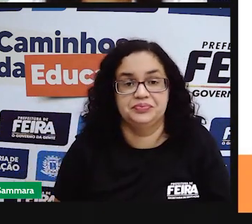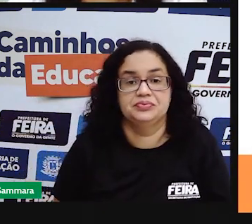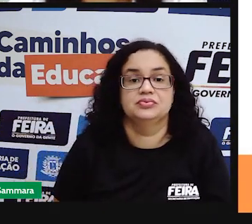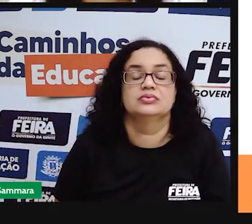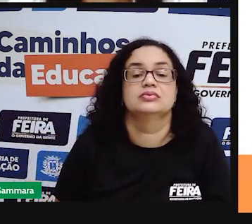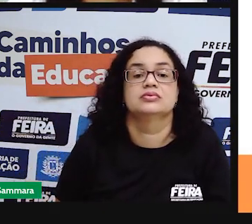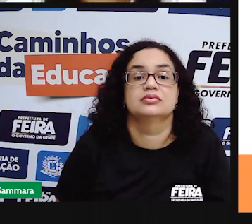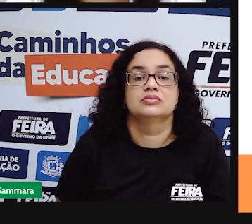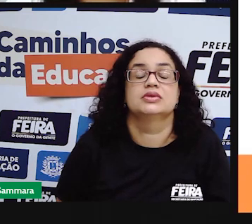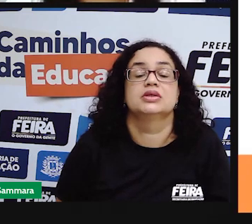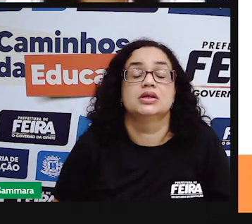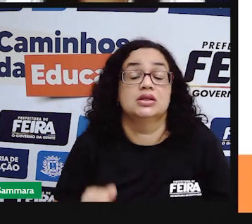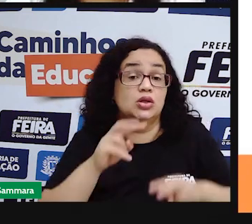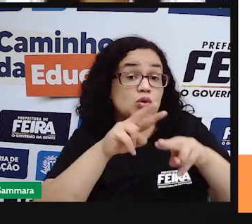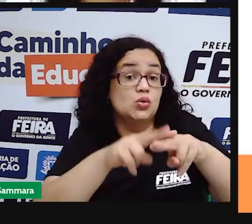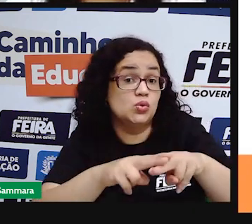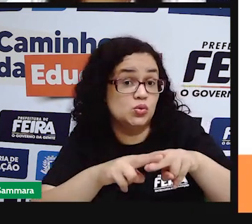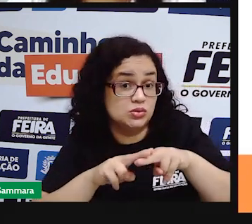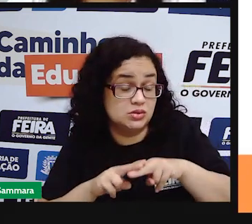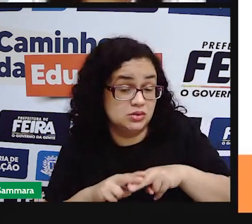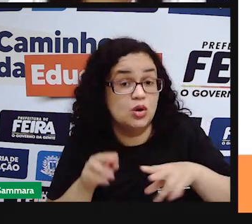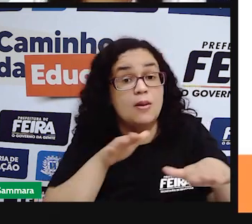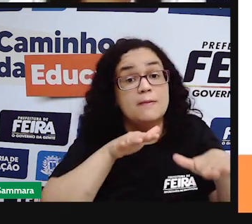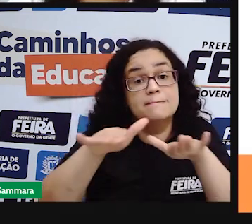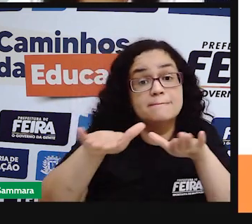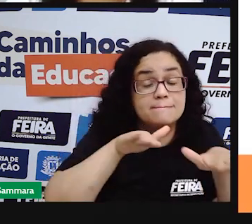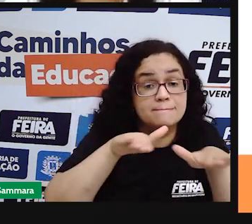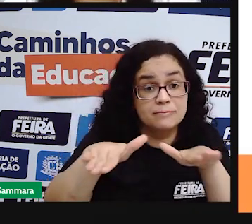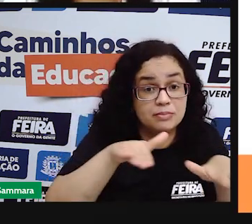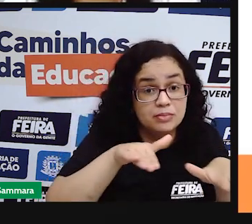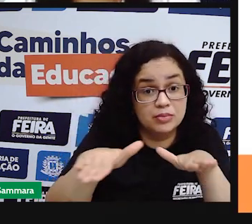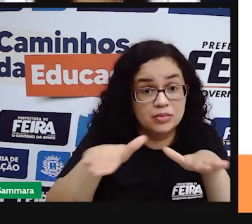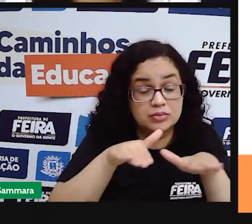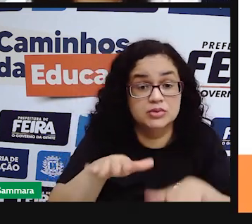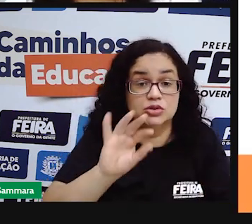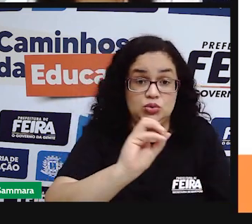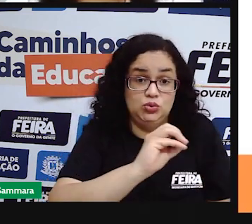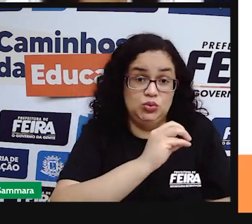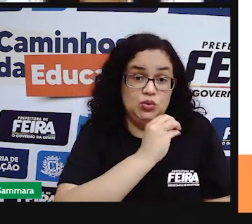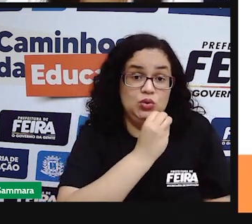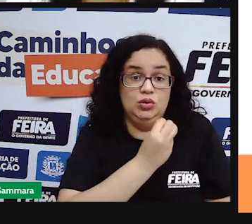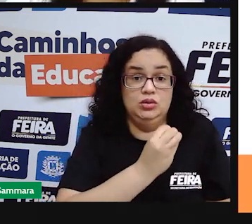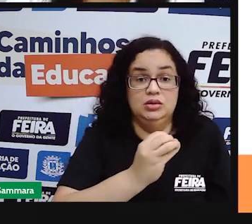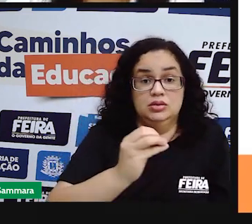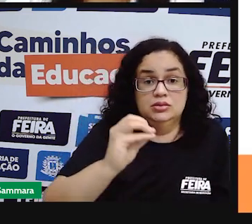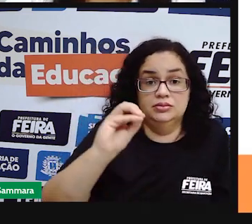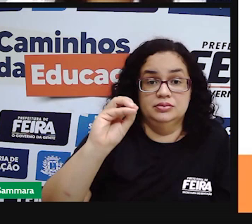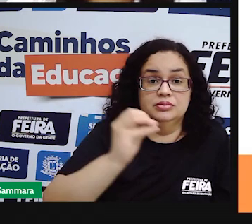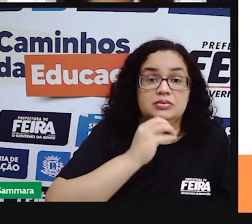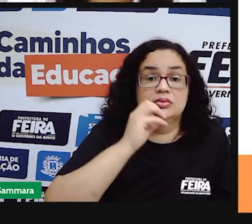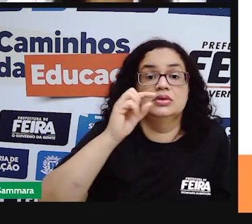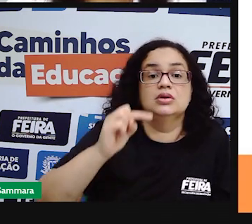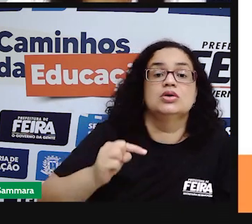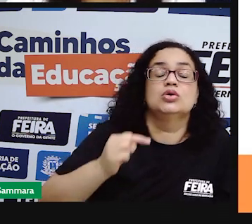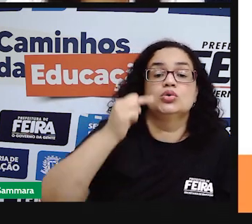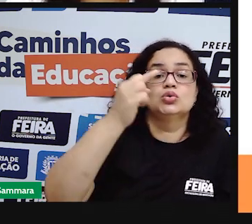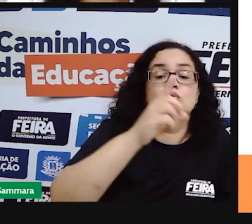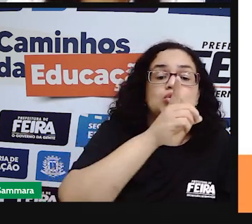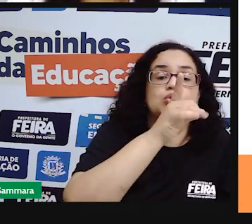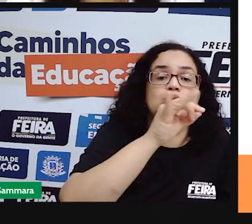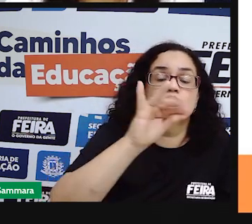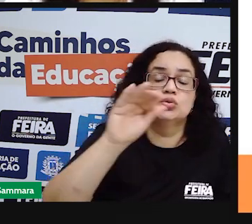A principal consequência desse movimento, né, do movimento de rotação, é a sucessão dos dias e